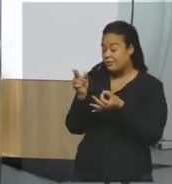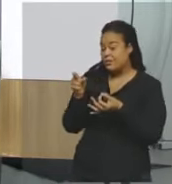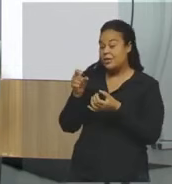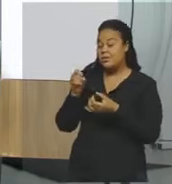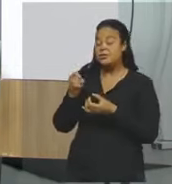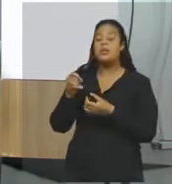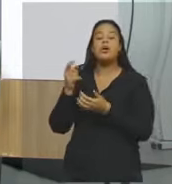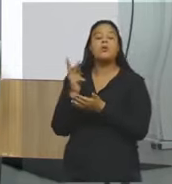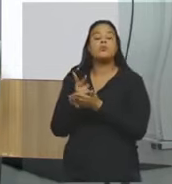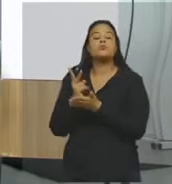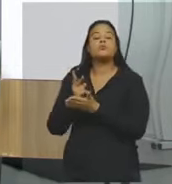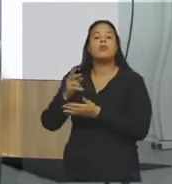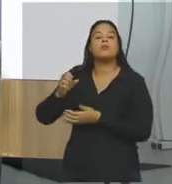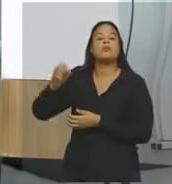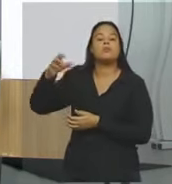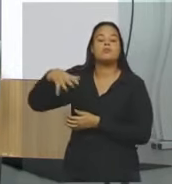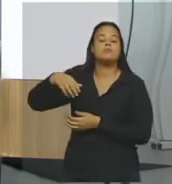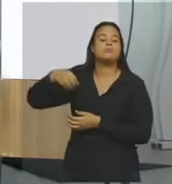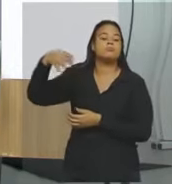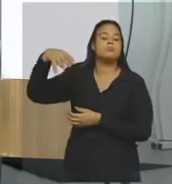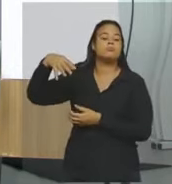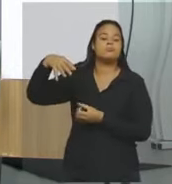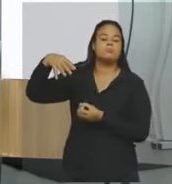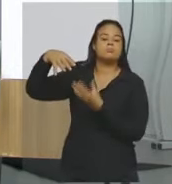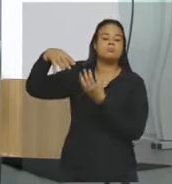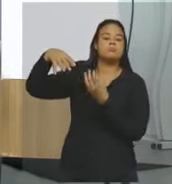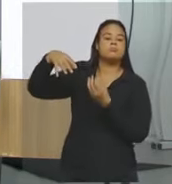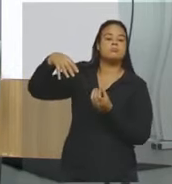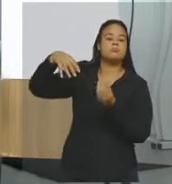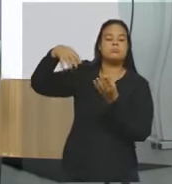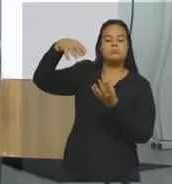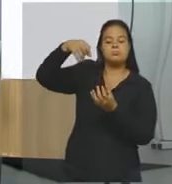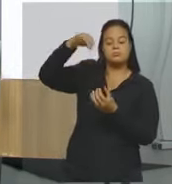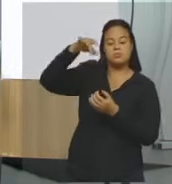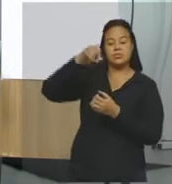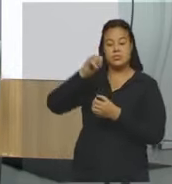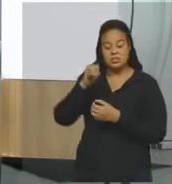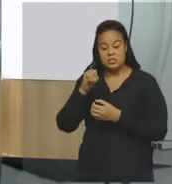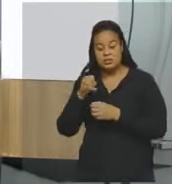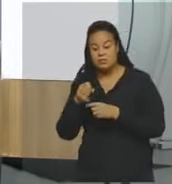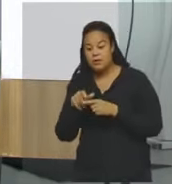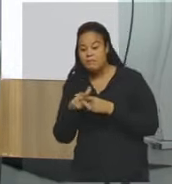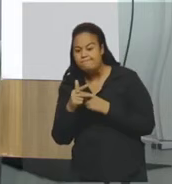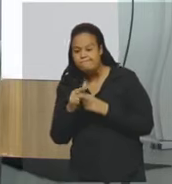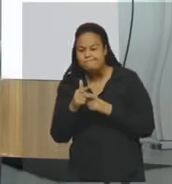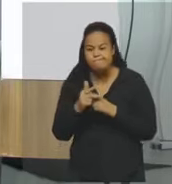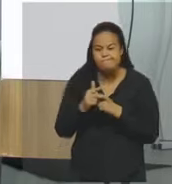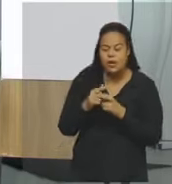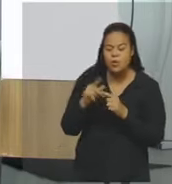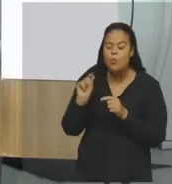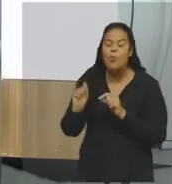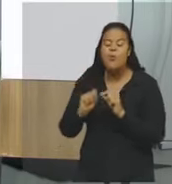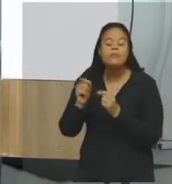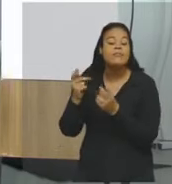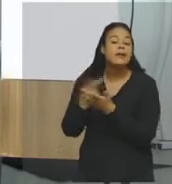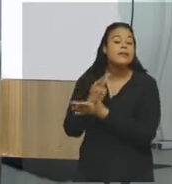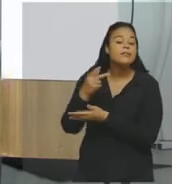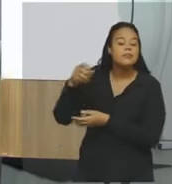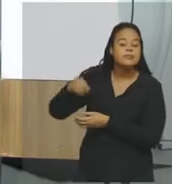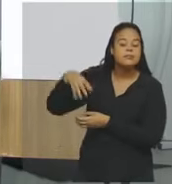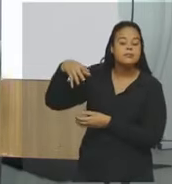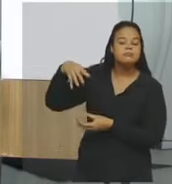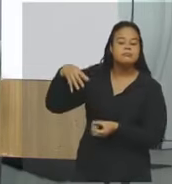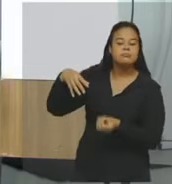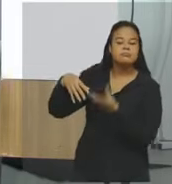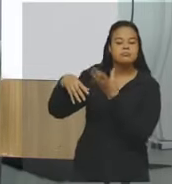nós vamos ver aqui no circuito, vamos ter que analisar isso para ver se as lâmpadas vão funcionar, se vão queimar, ou se o brilho vai ficar mais